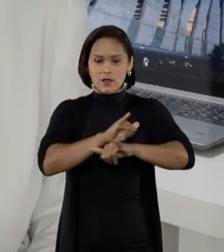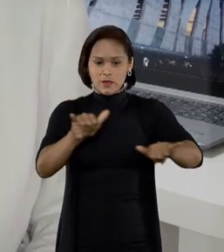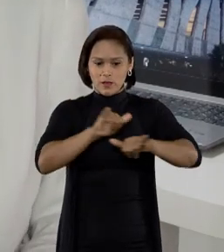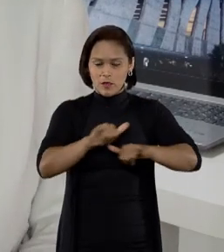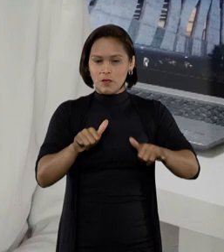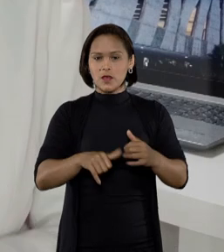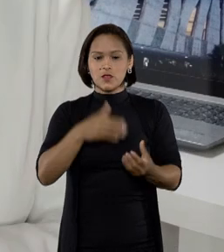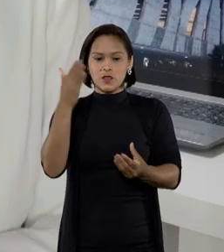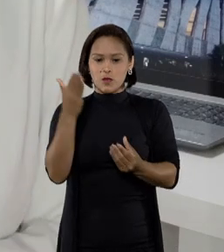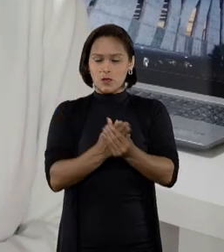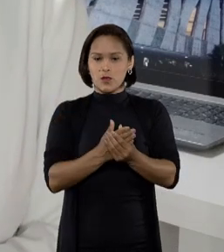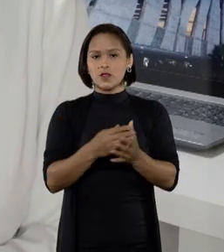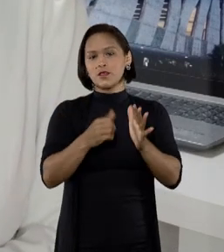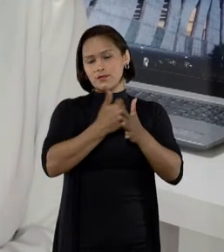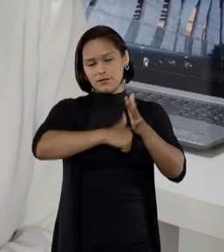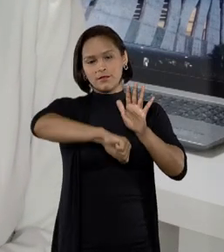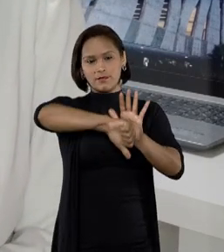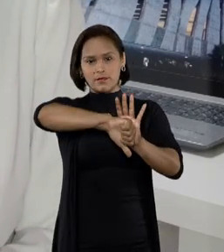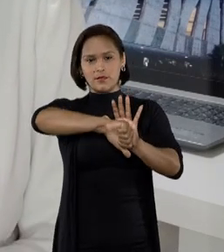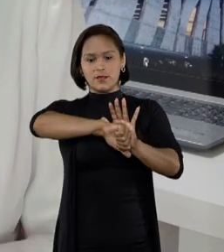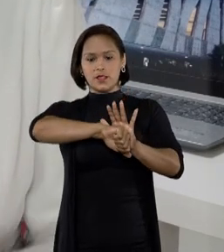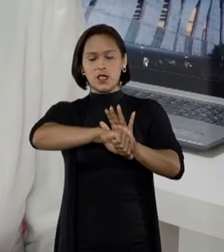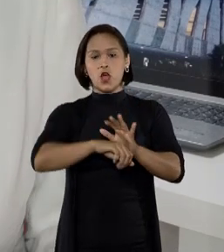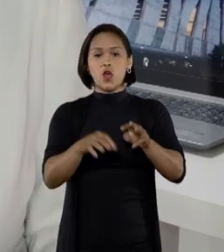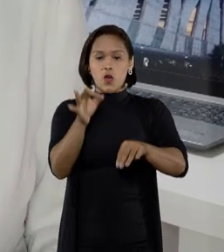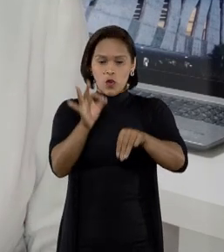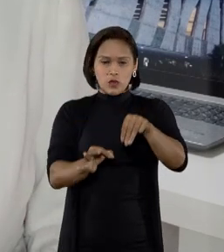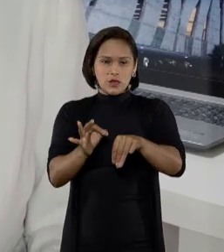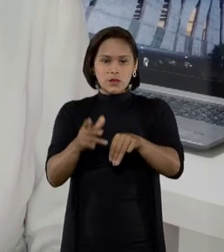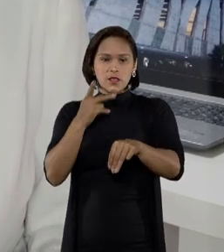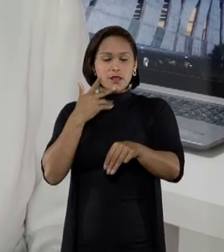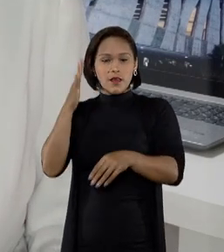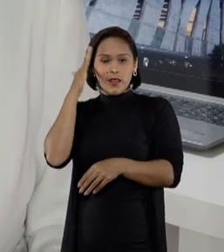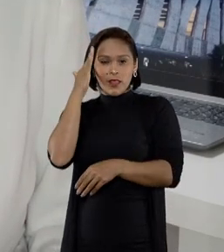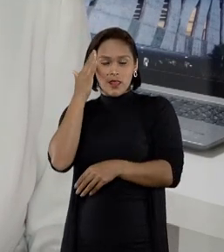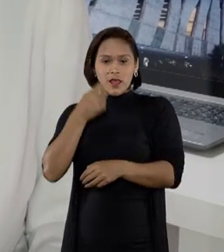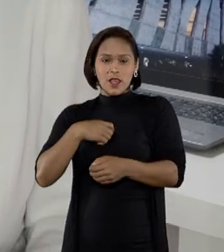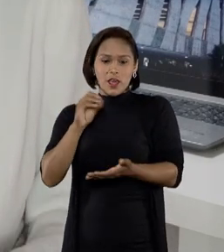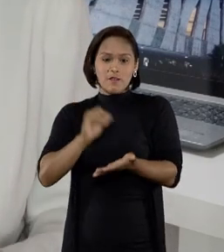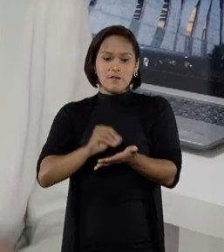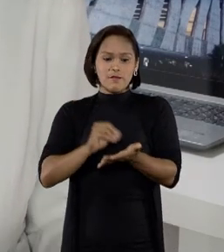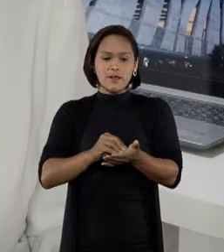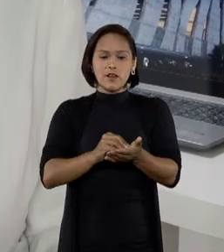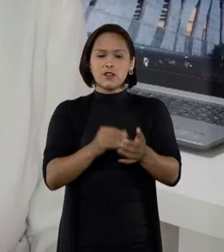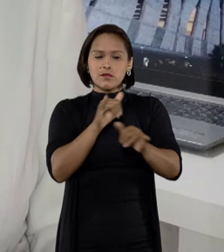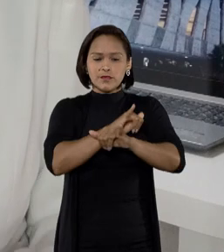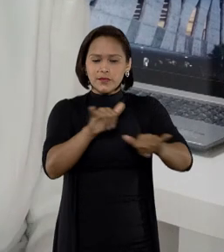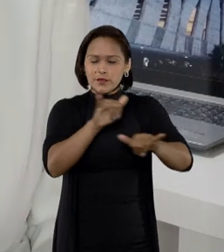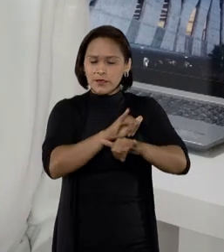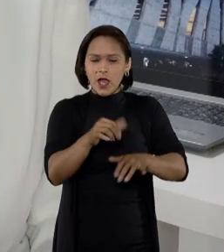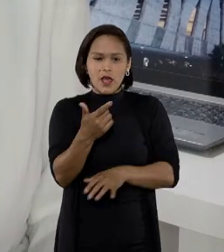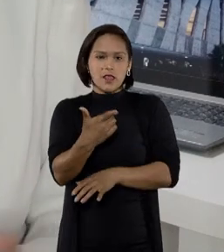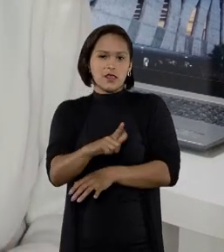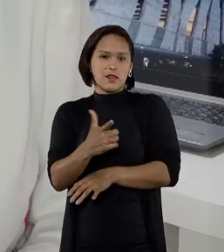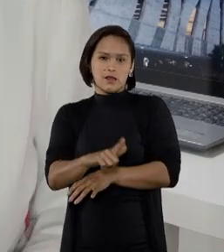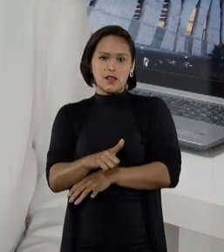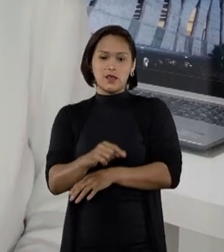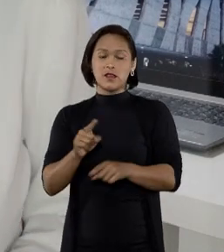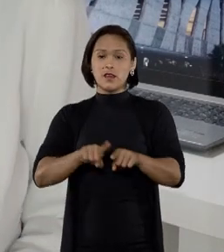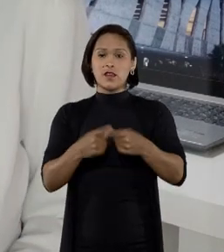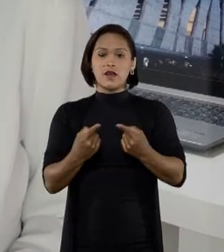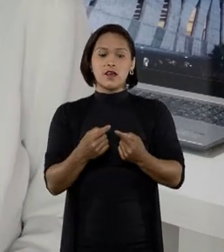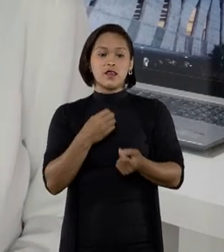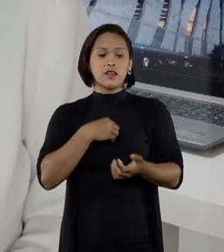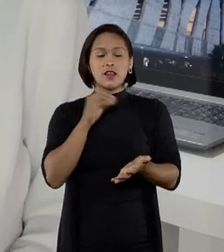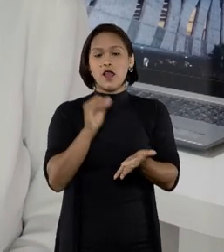processo criminal. Os ministros entenderam que ficou demonstrado que as informações requisitadas não existiam e, portanto, a